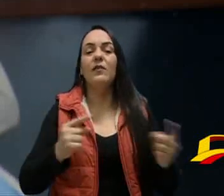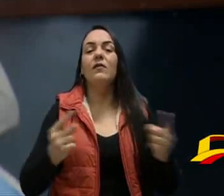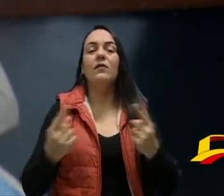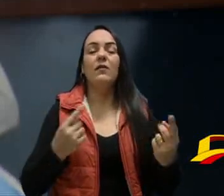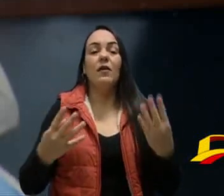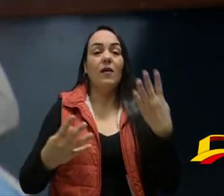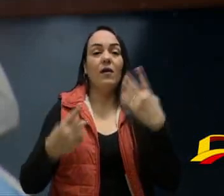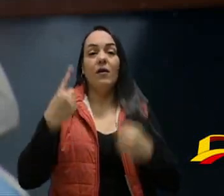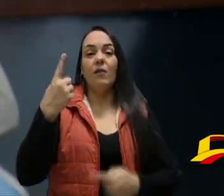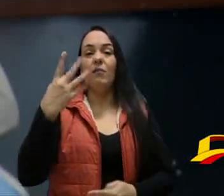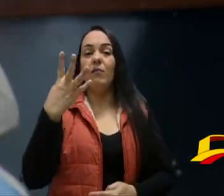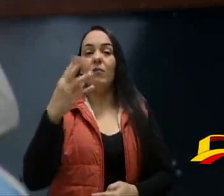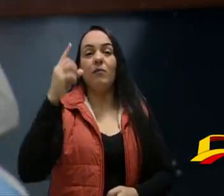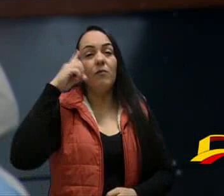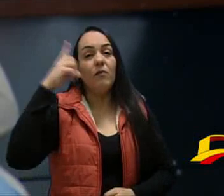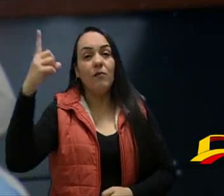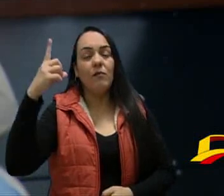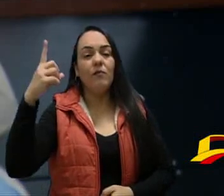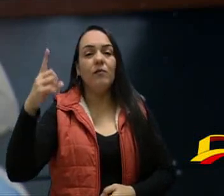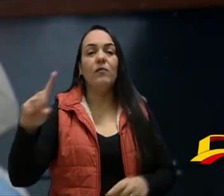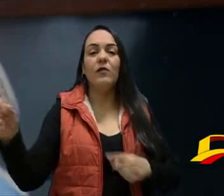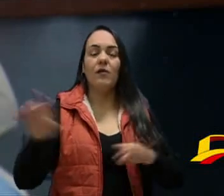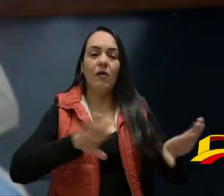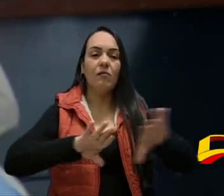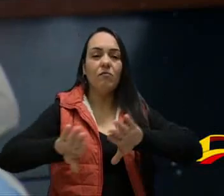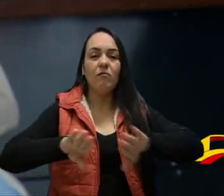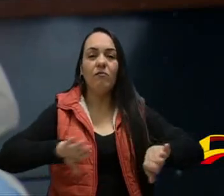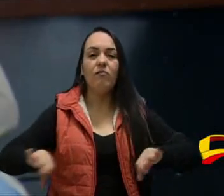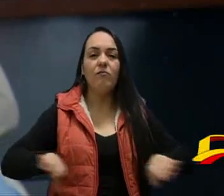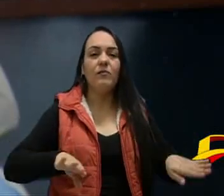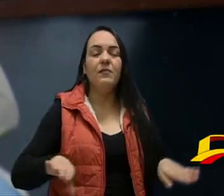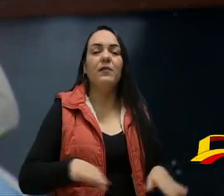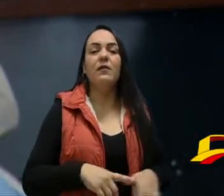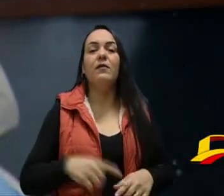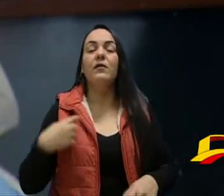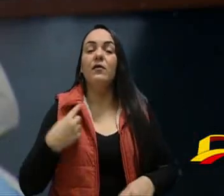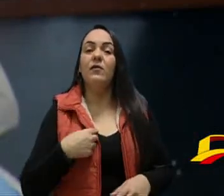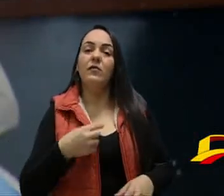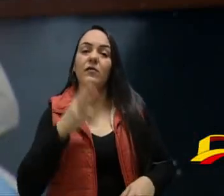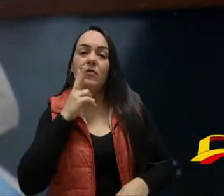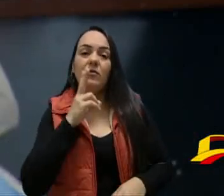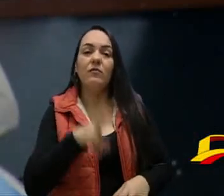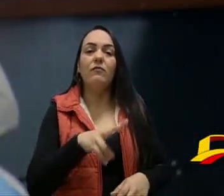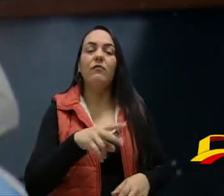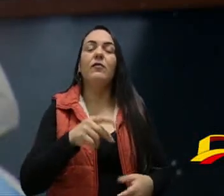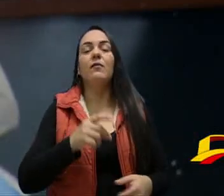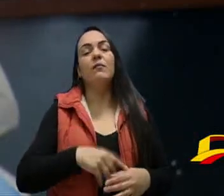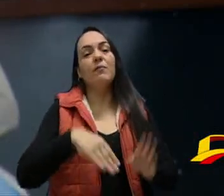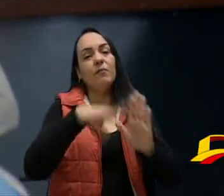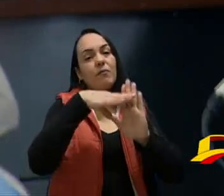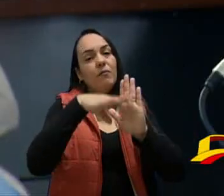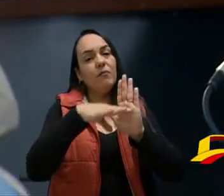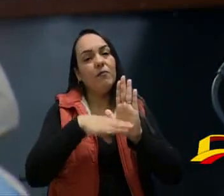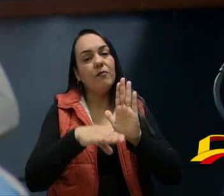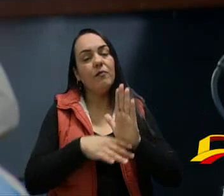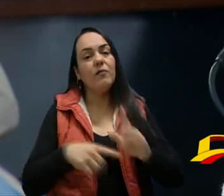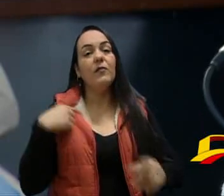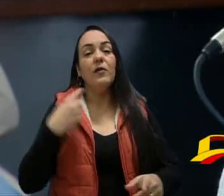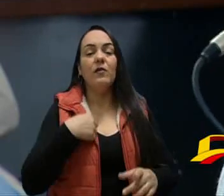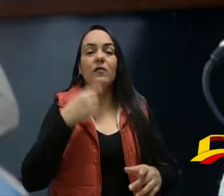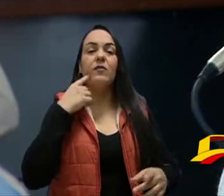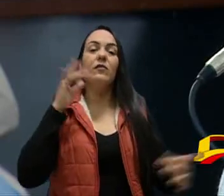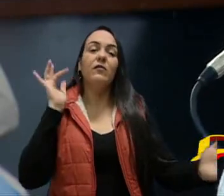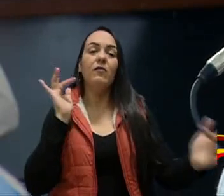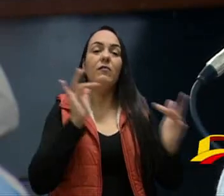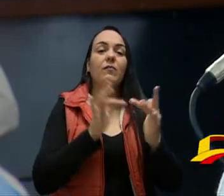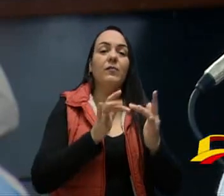14 dias e você dividir e daí tem um tem essa zona pela classificação do indicador que a gente fez